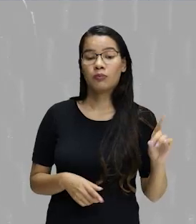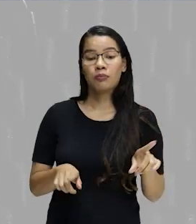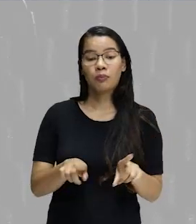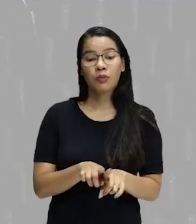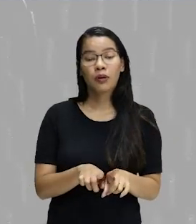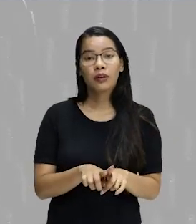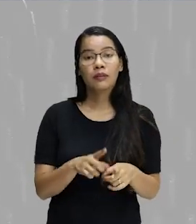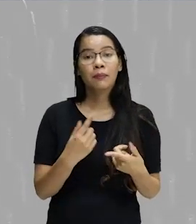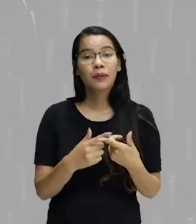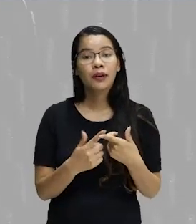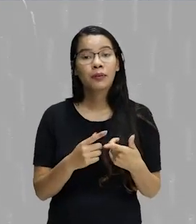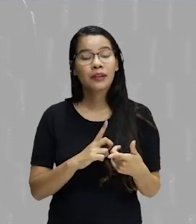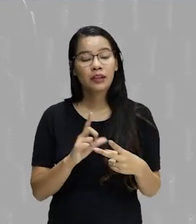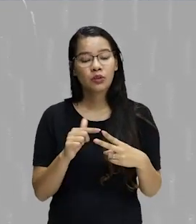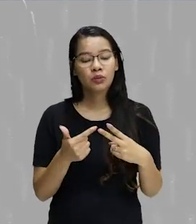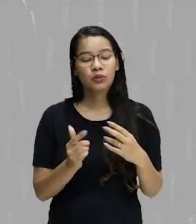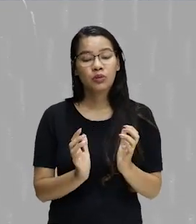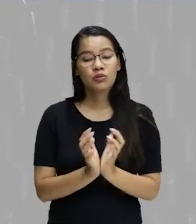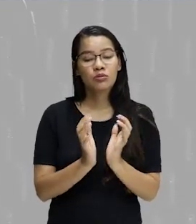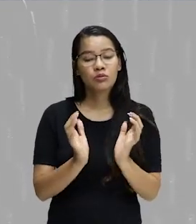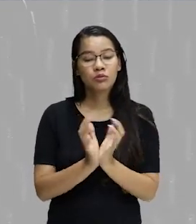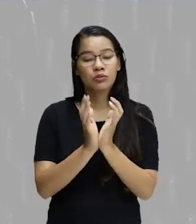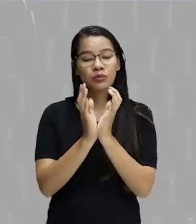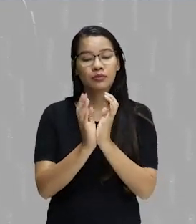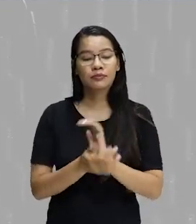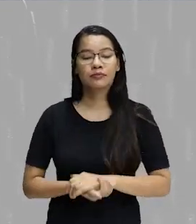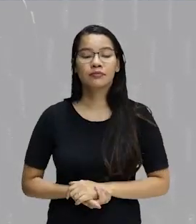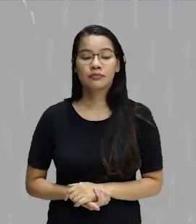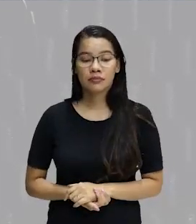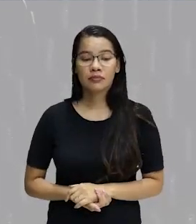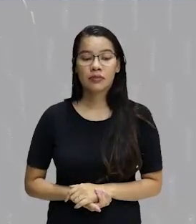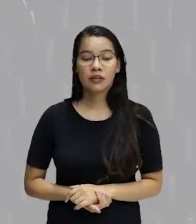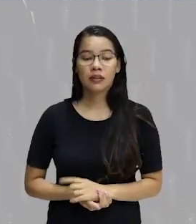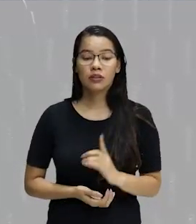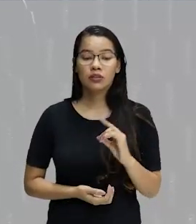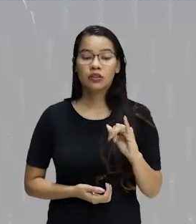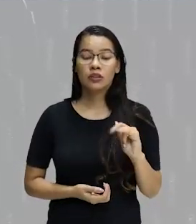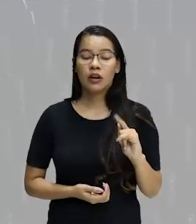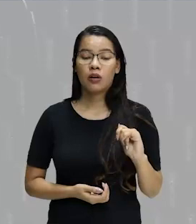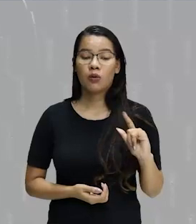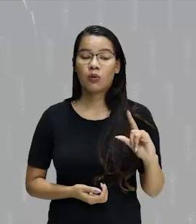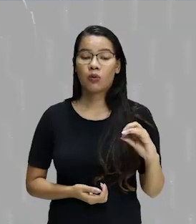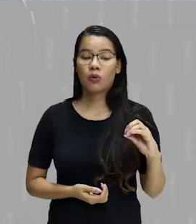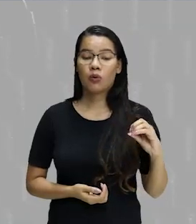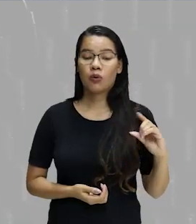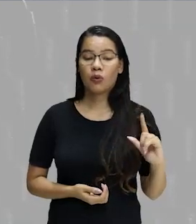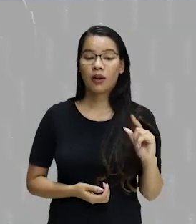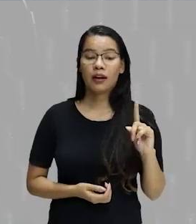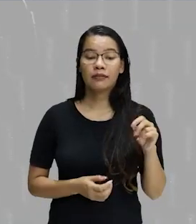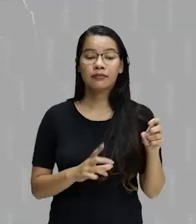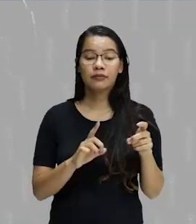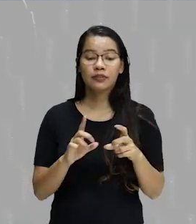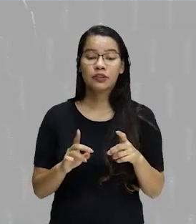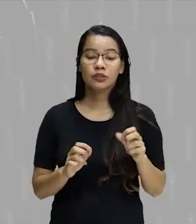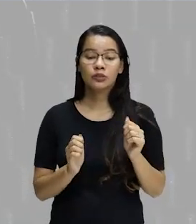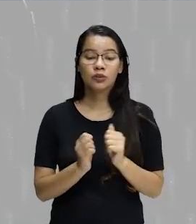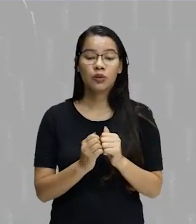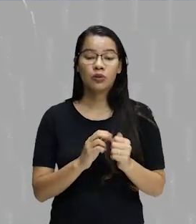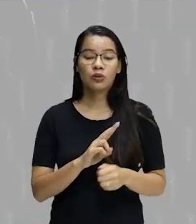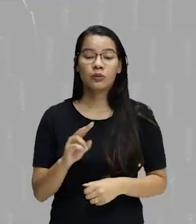hidroxilas, observe na tela, dois grupos hidroxilas. Esse diálcool, Ele é comercializado com o nome